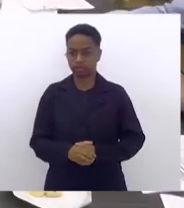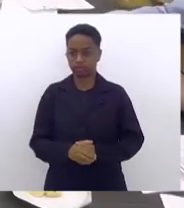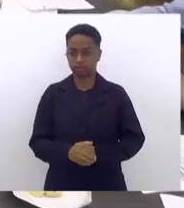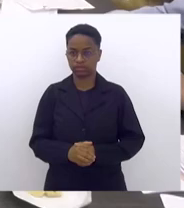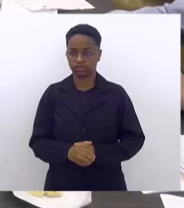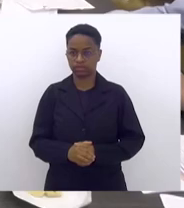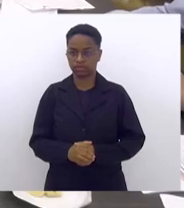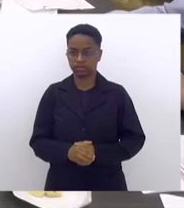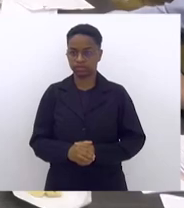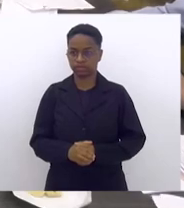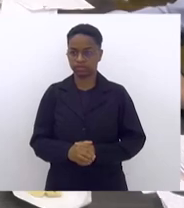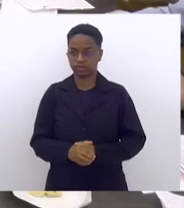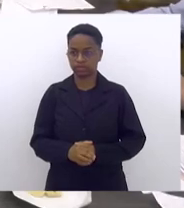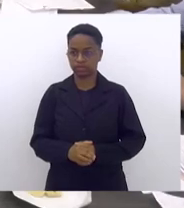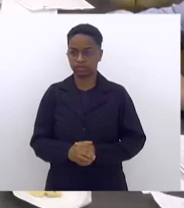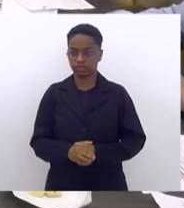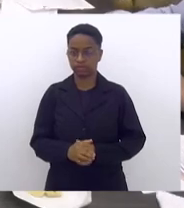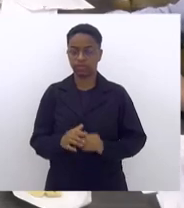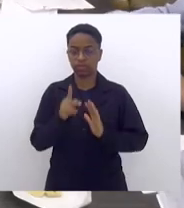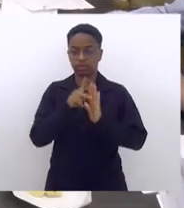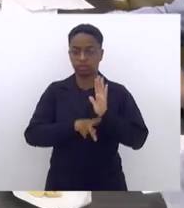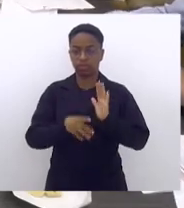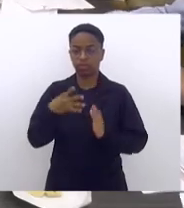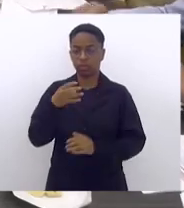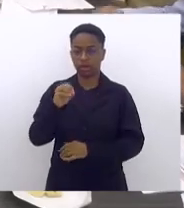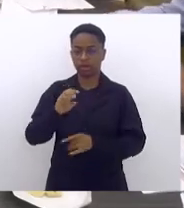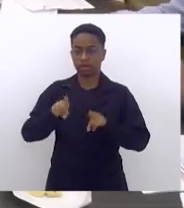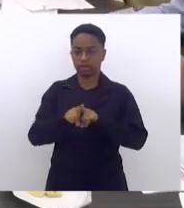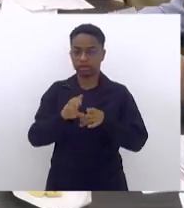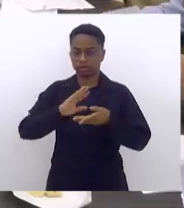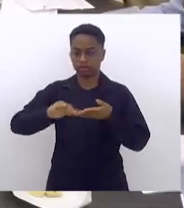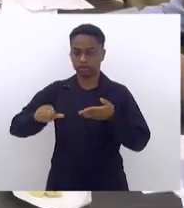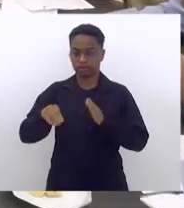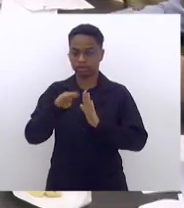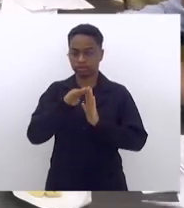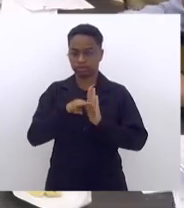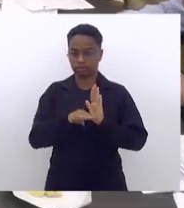Larone. Projeto 40 também retirado de pauta.